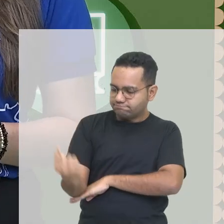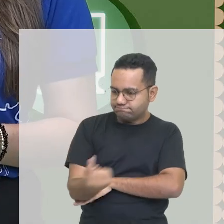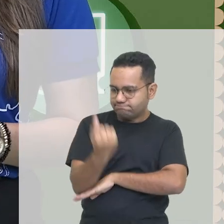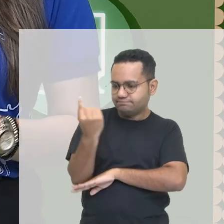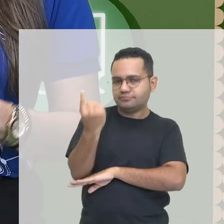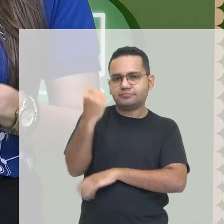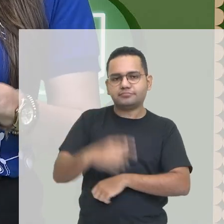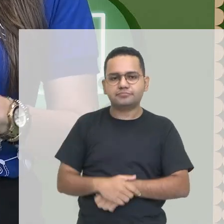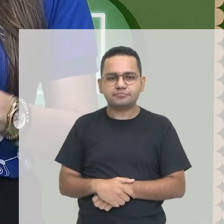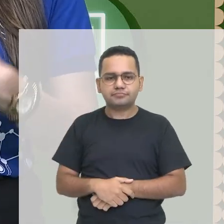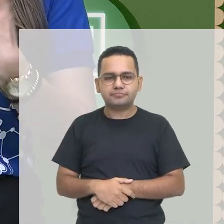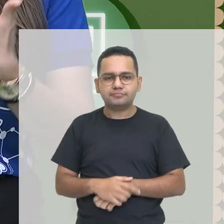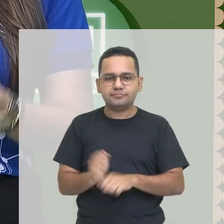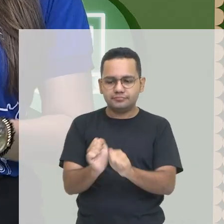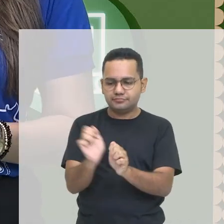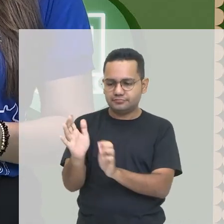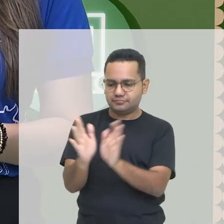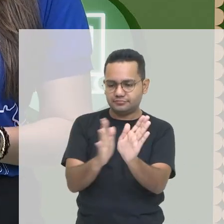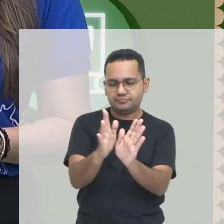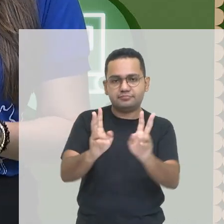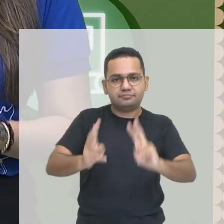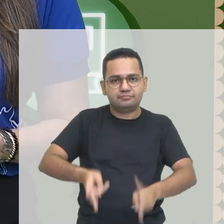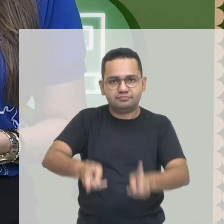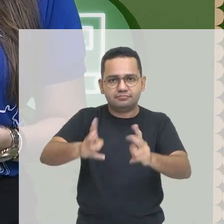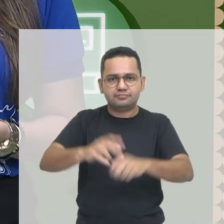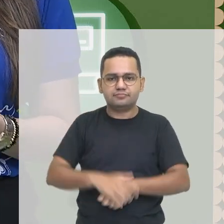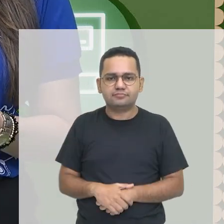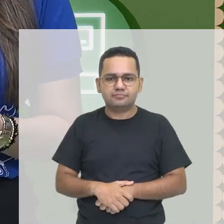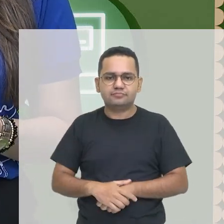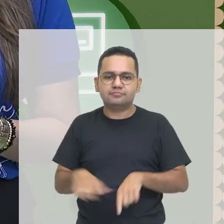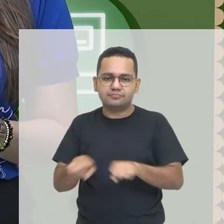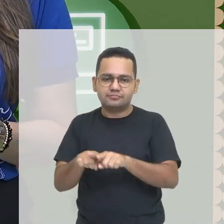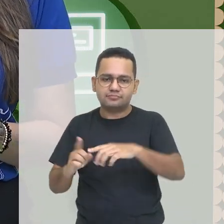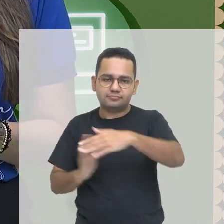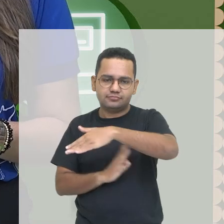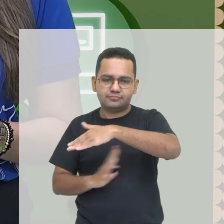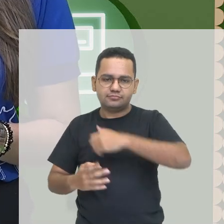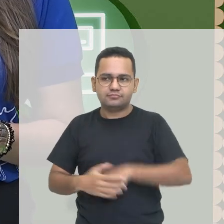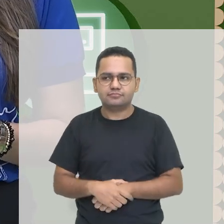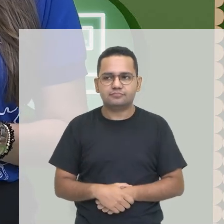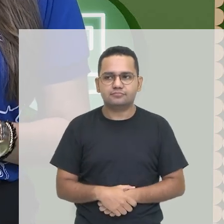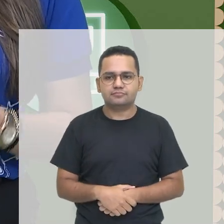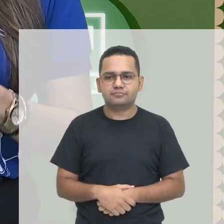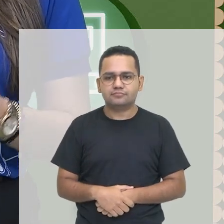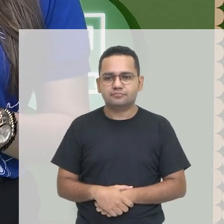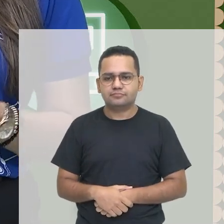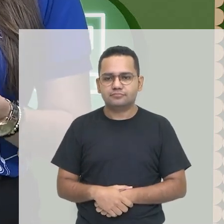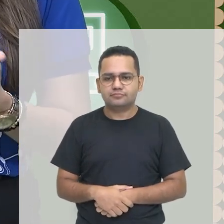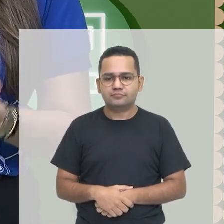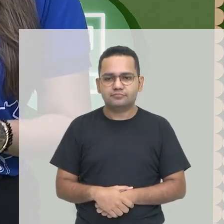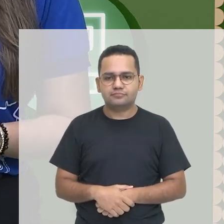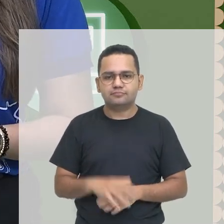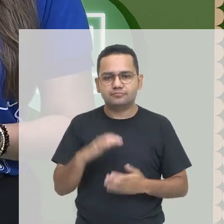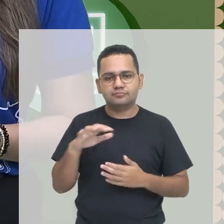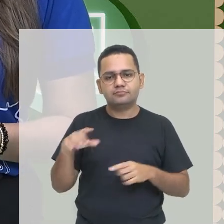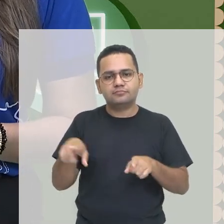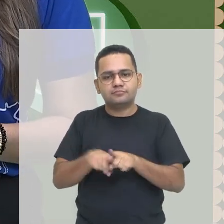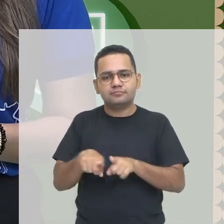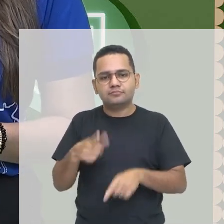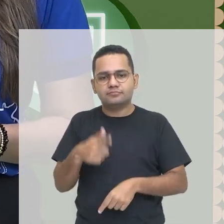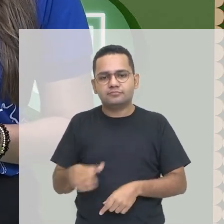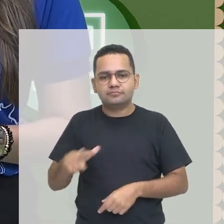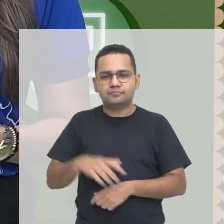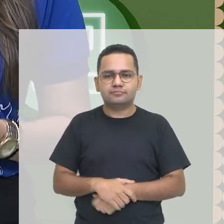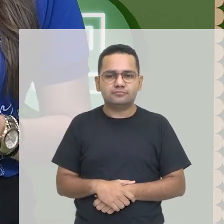para que o capim consiga se reproduzir, bem como as algas, certo? Mas além dos vegetais, nós